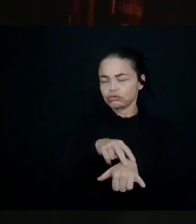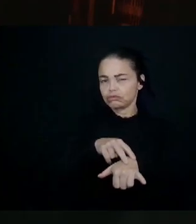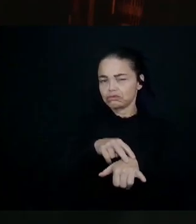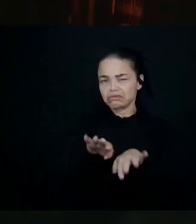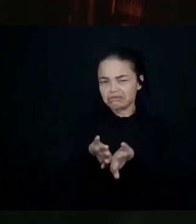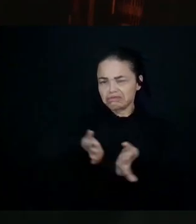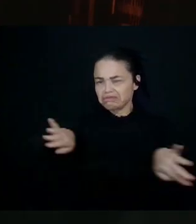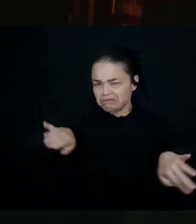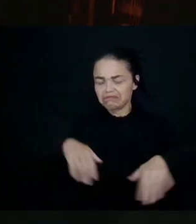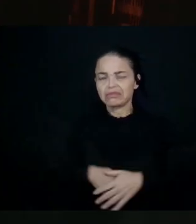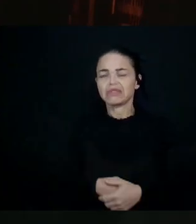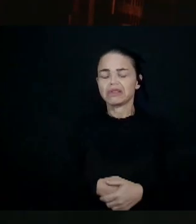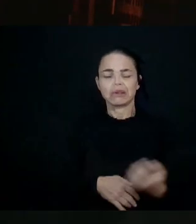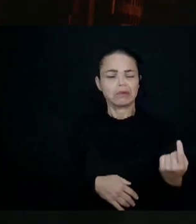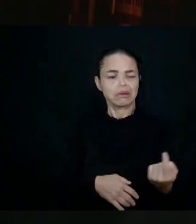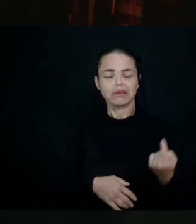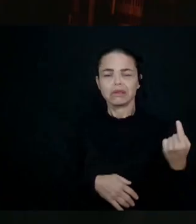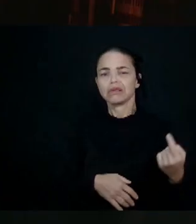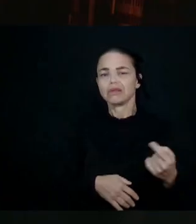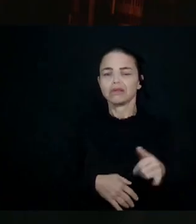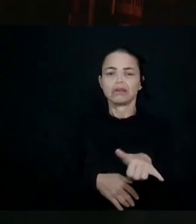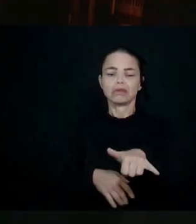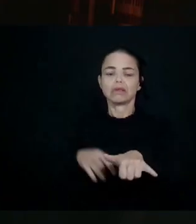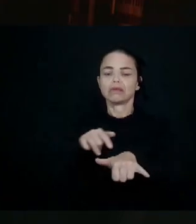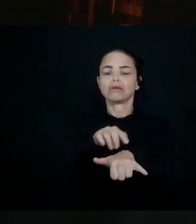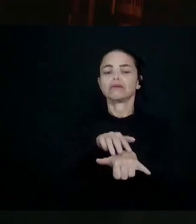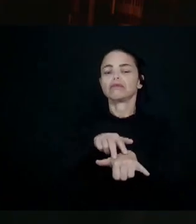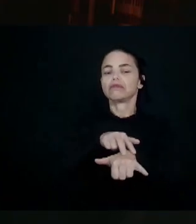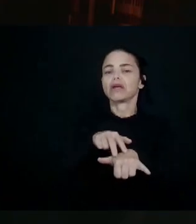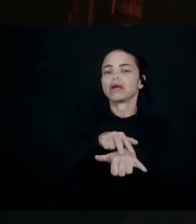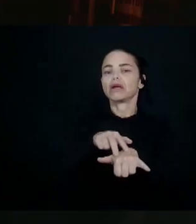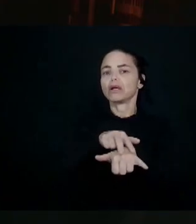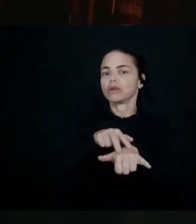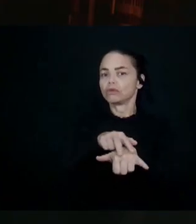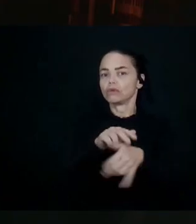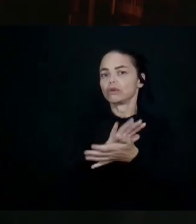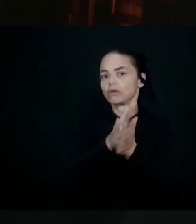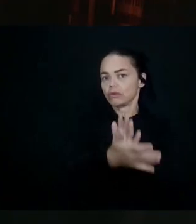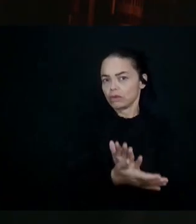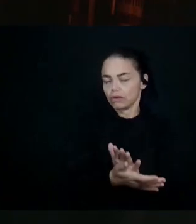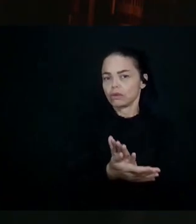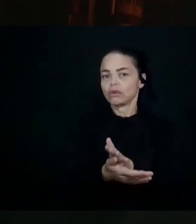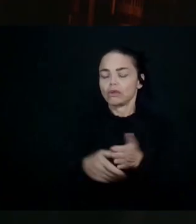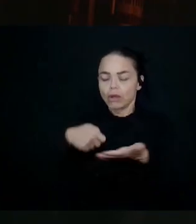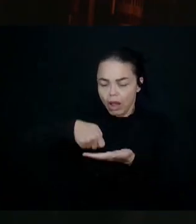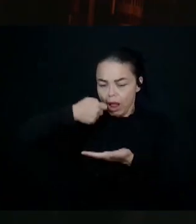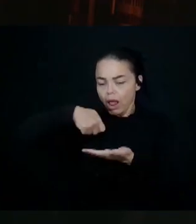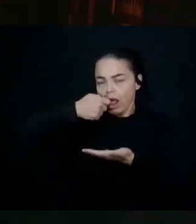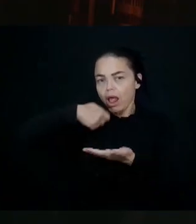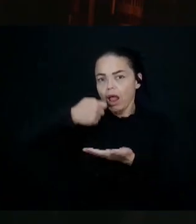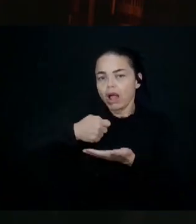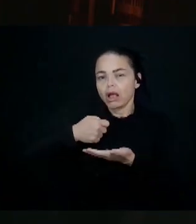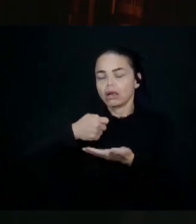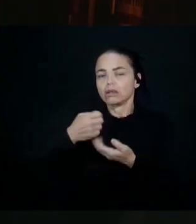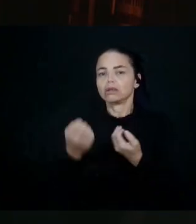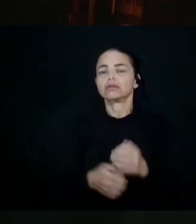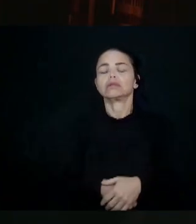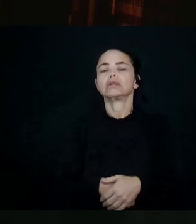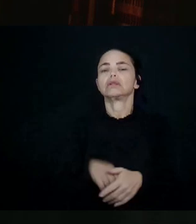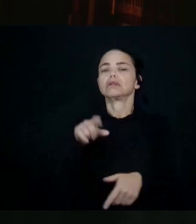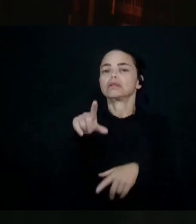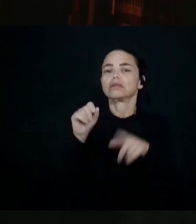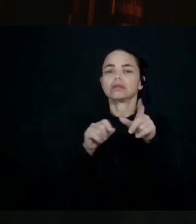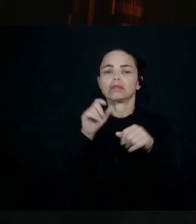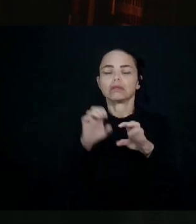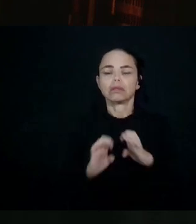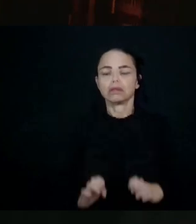vai falar sobre a veganofobia, os desafios de jantar fora e como as escolhas éticas impactam